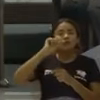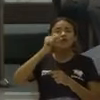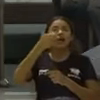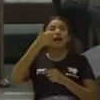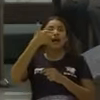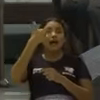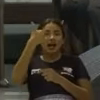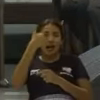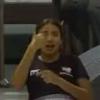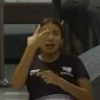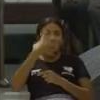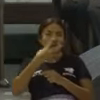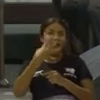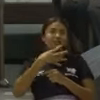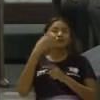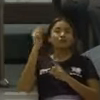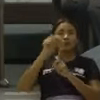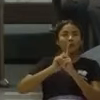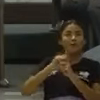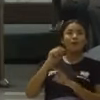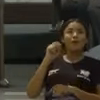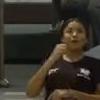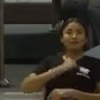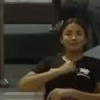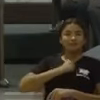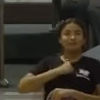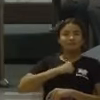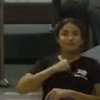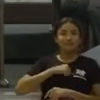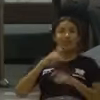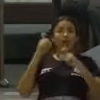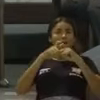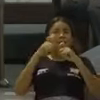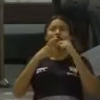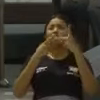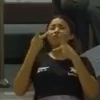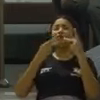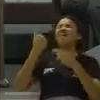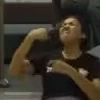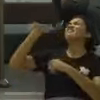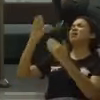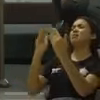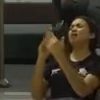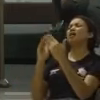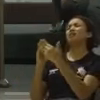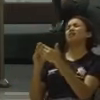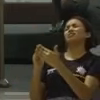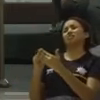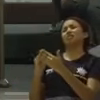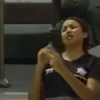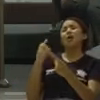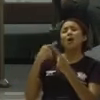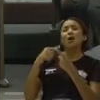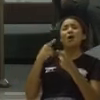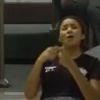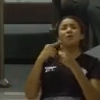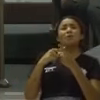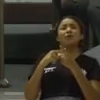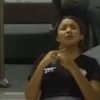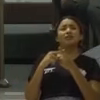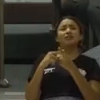depois que ouvi as autoridades médicas dizer, ele só vai para casa, porque é só um